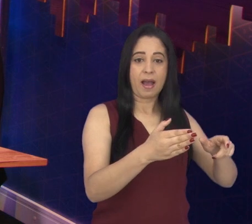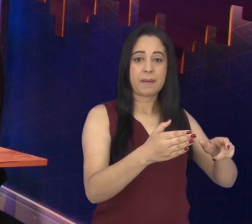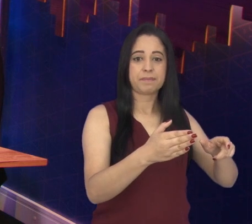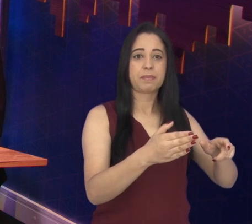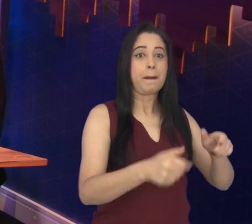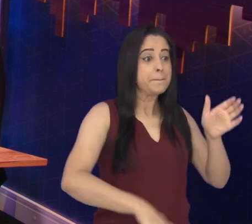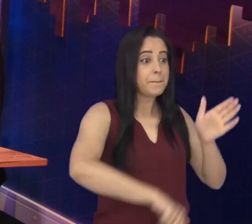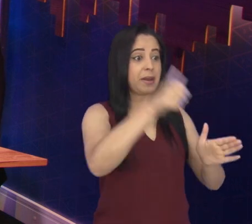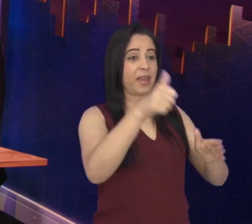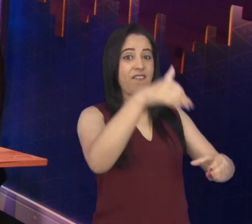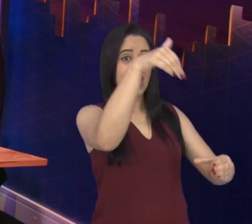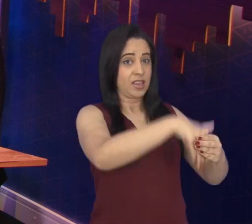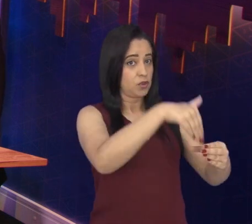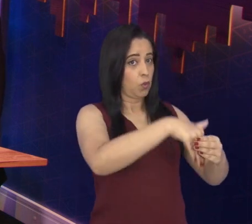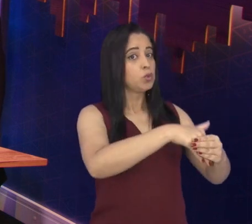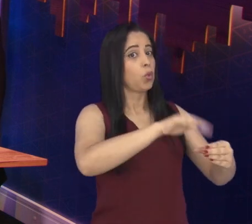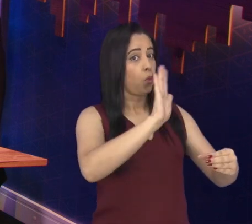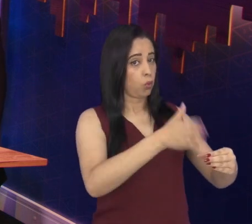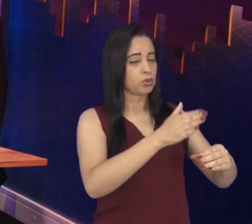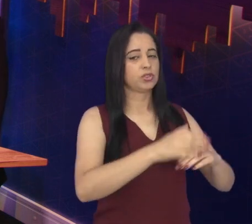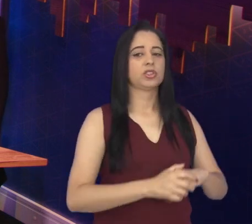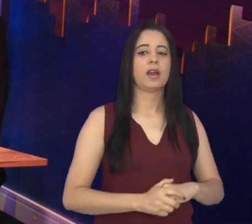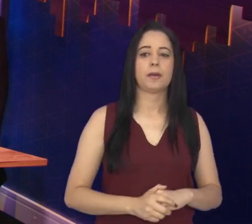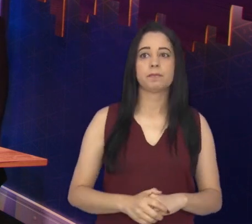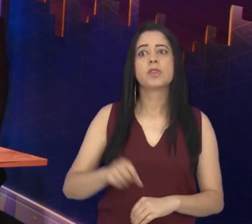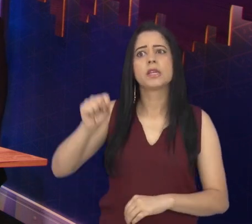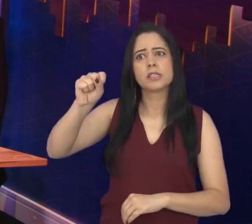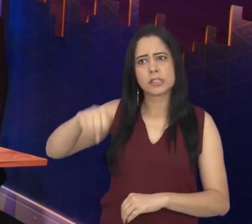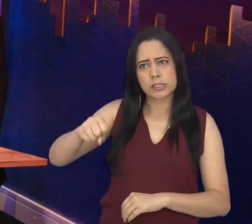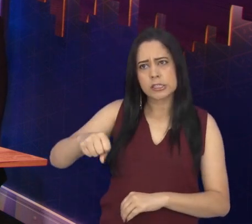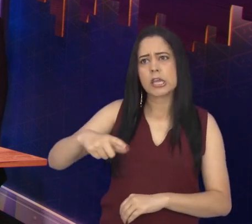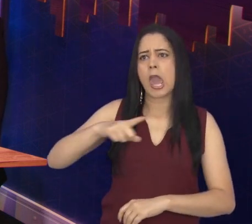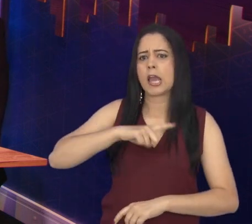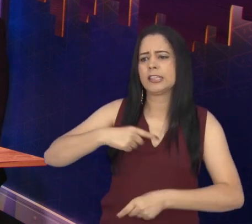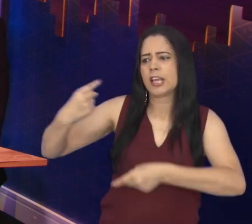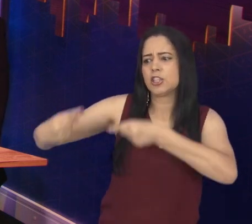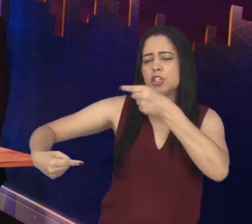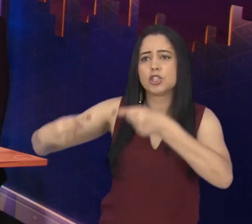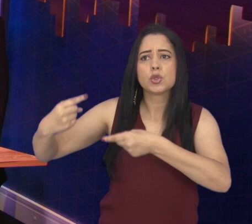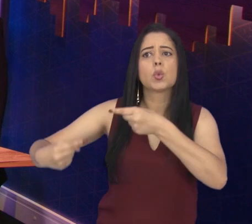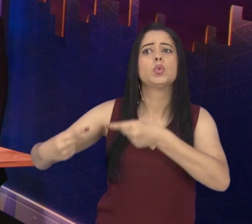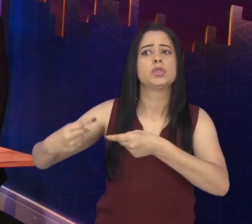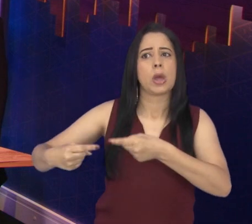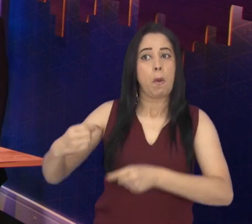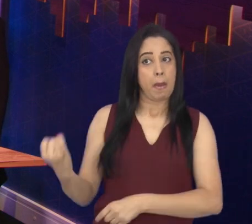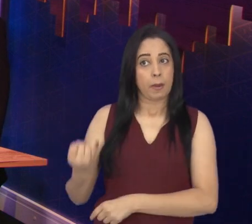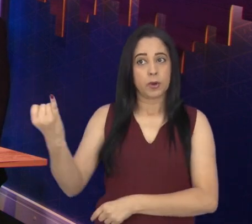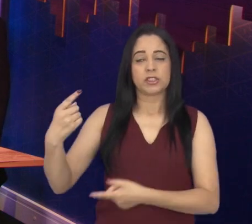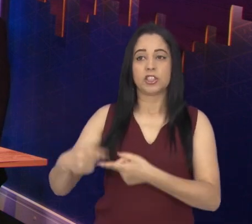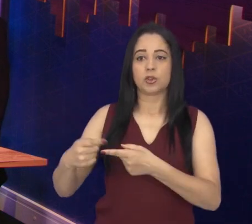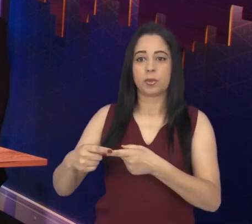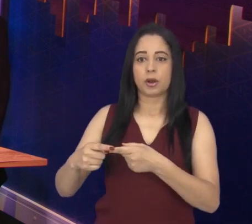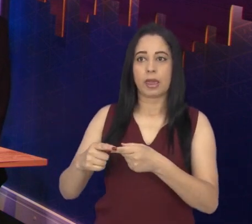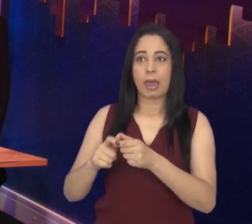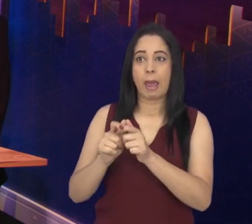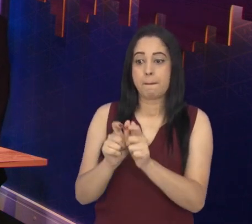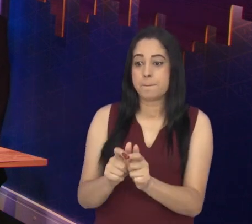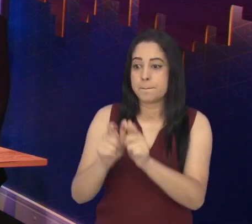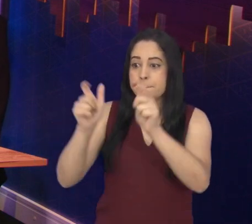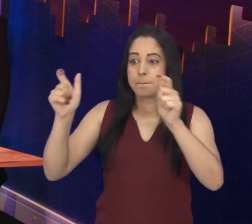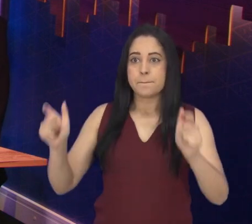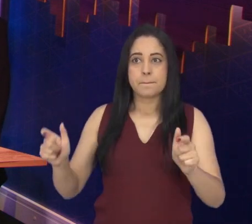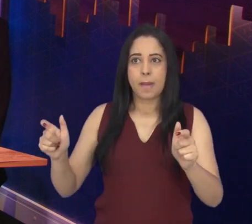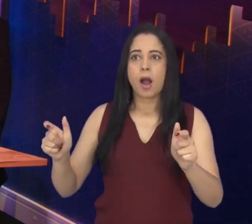parte disso. Acredito que muitas pessoas pela primeira vez, né? Votaram pela primeira vez. Inclusive teve uma grande discussão aí, porque o número